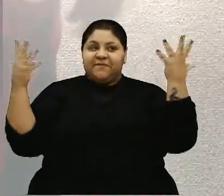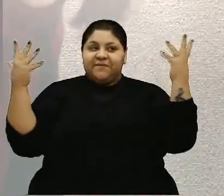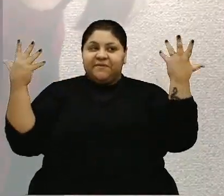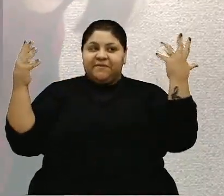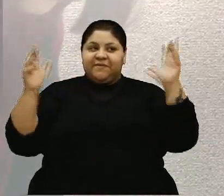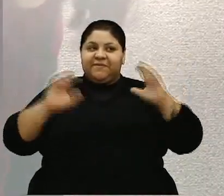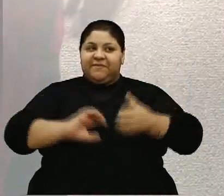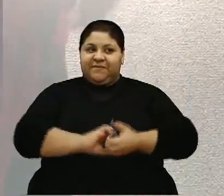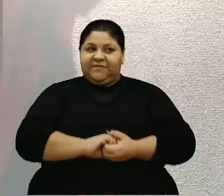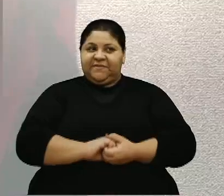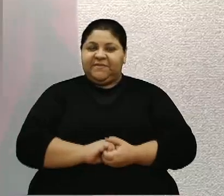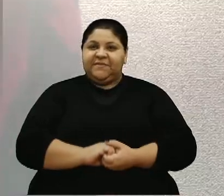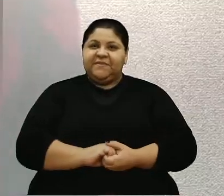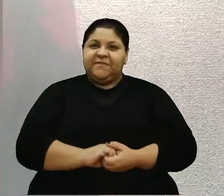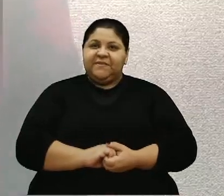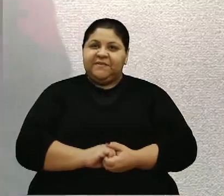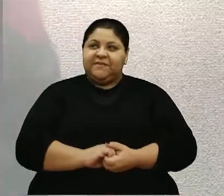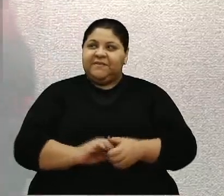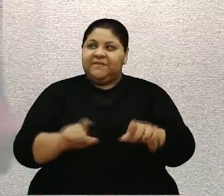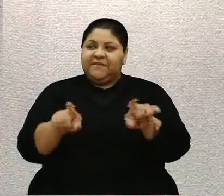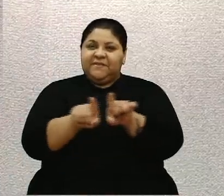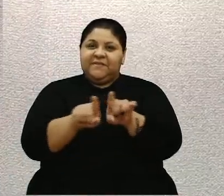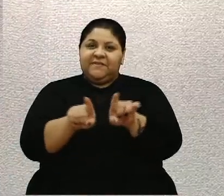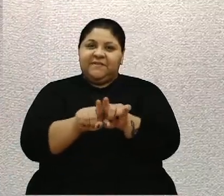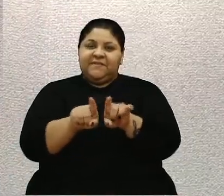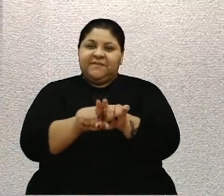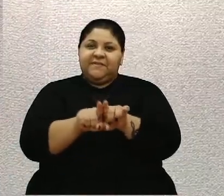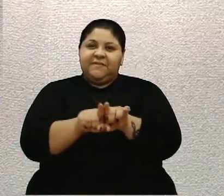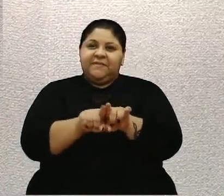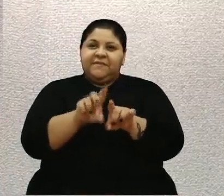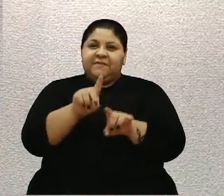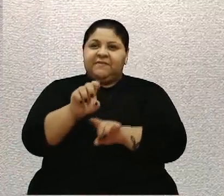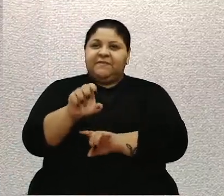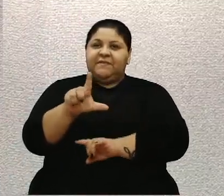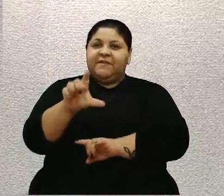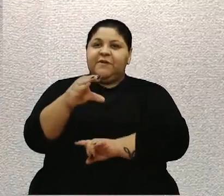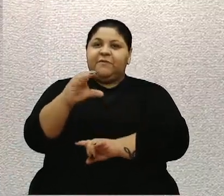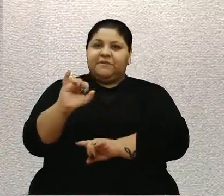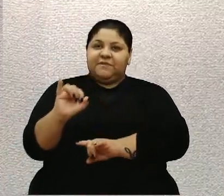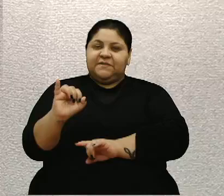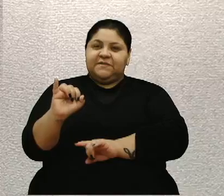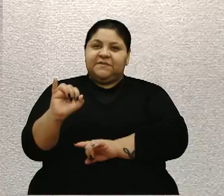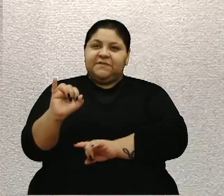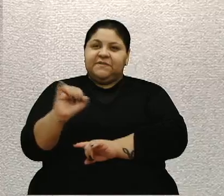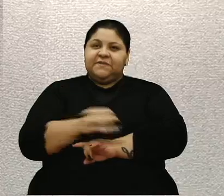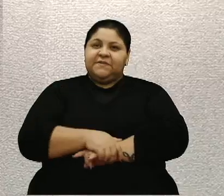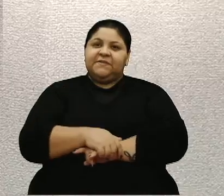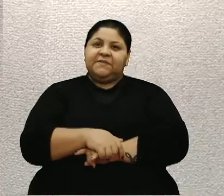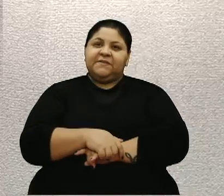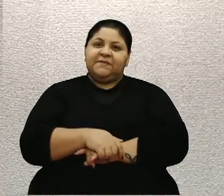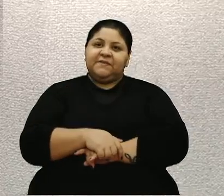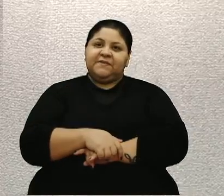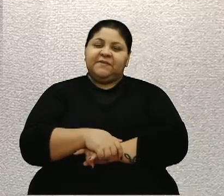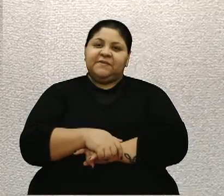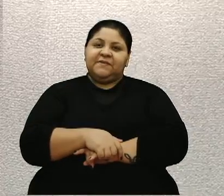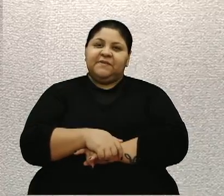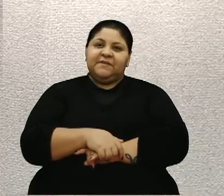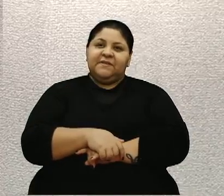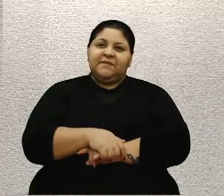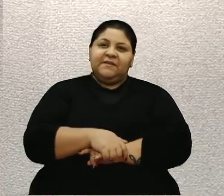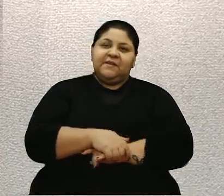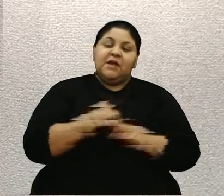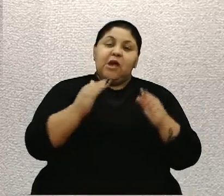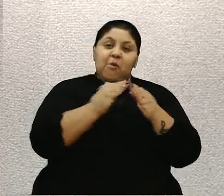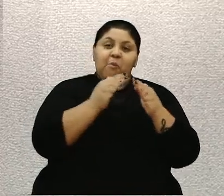né? E também a Neuzi Zátera, que é minha conterrânea lá do Desvio Risso,